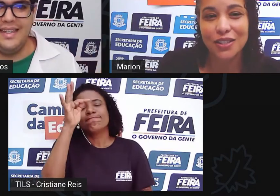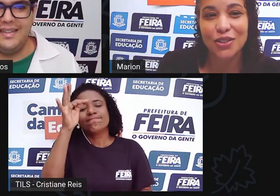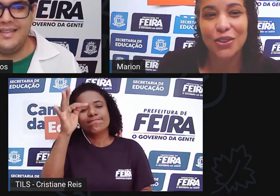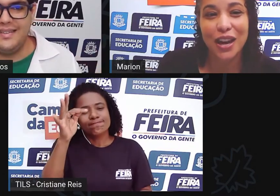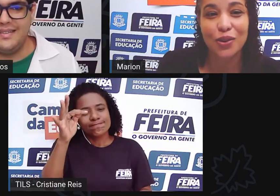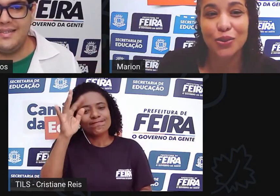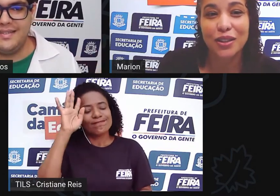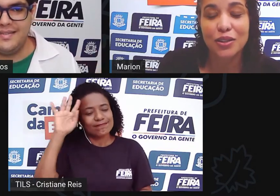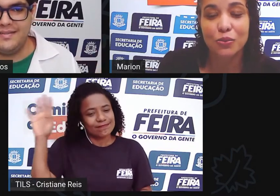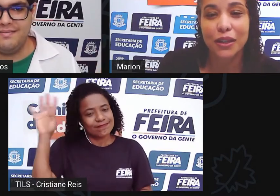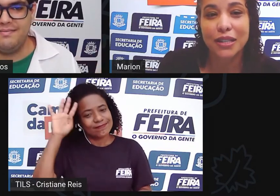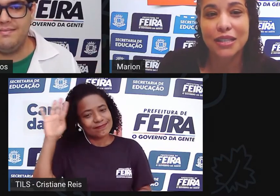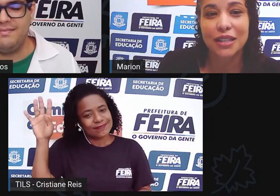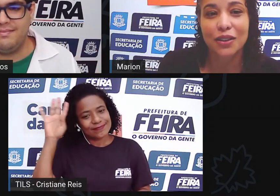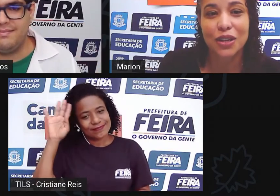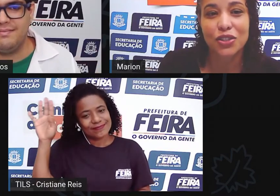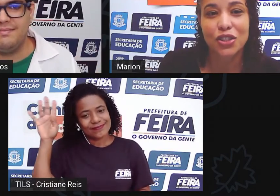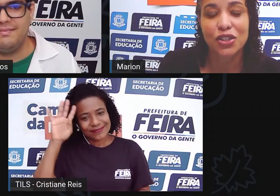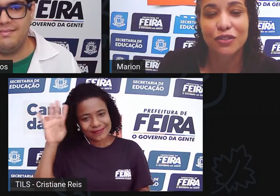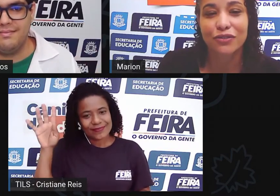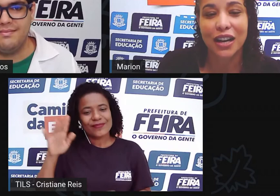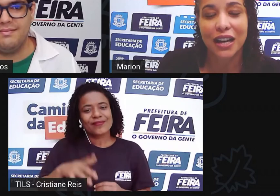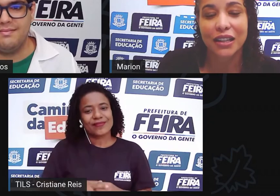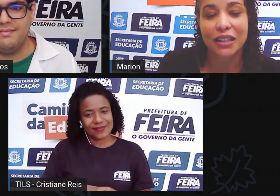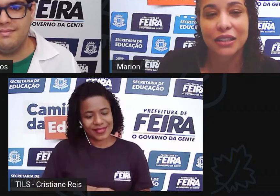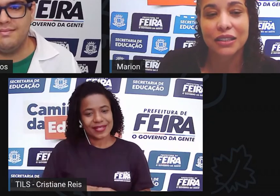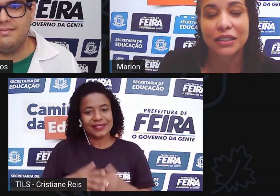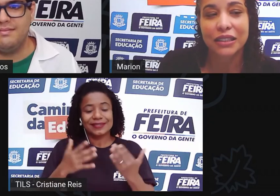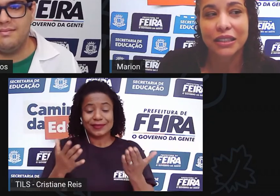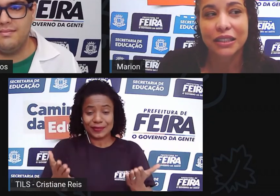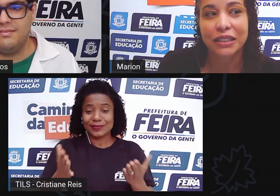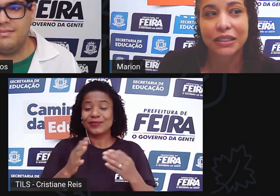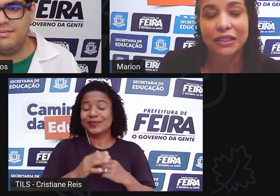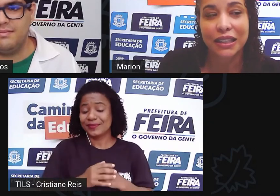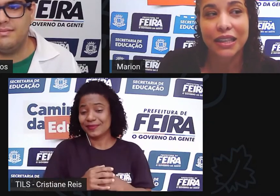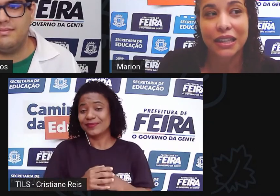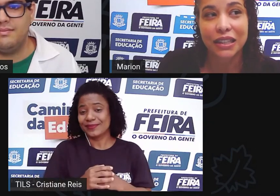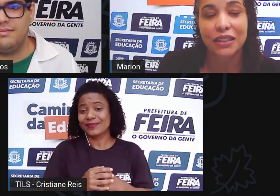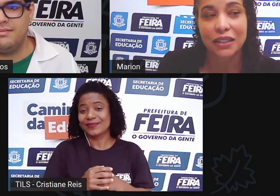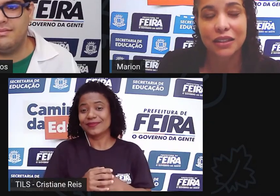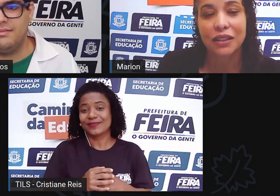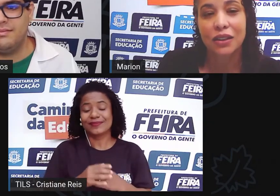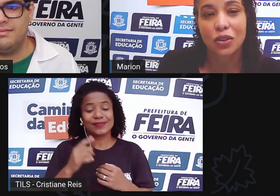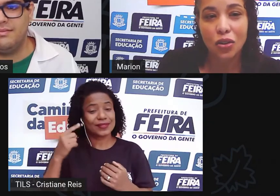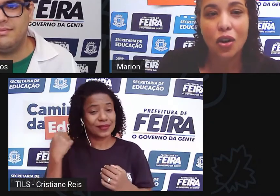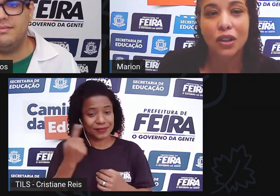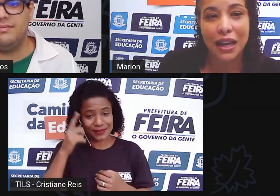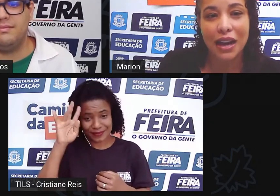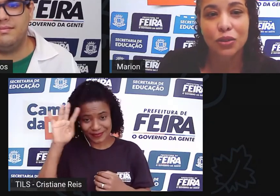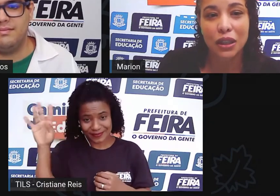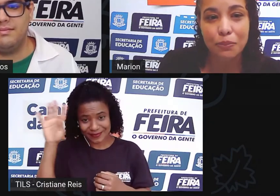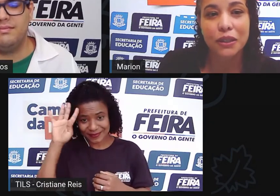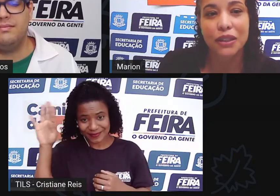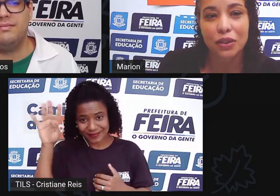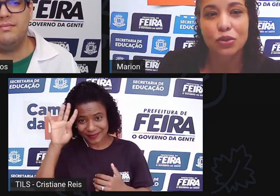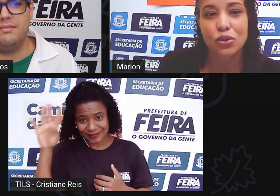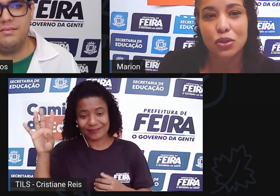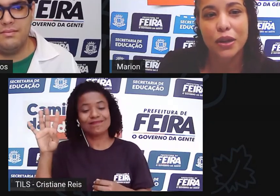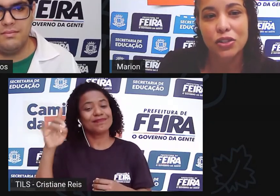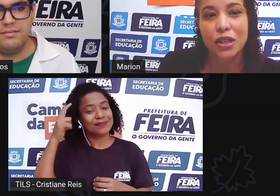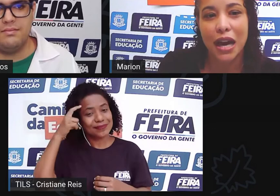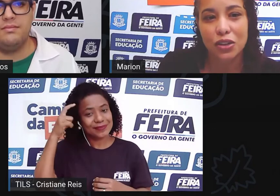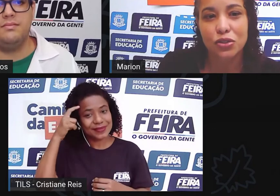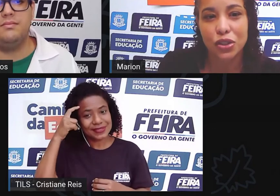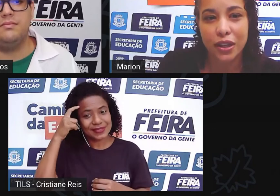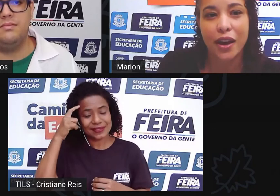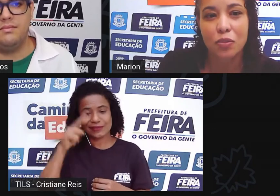parar de sonhar com isso, porque senão a gente vai ter que concordar o tempo inteiro com Josué